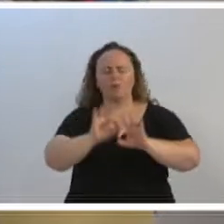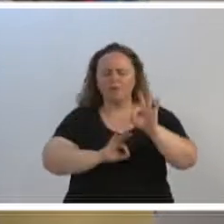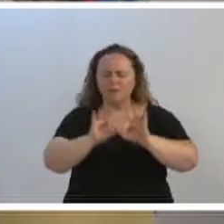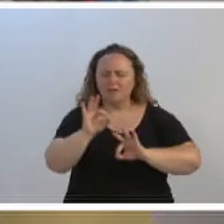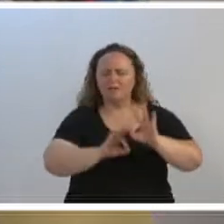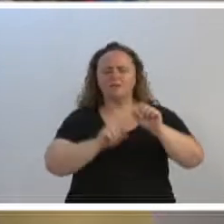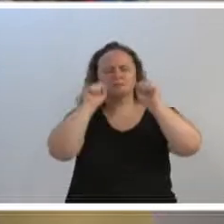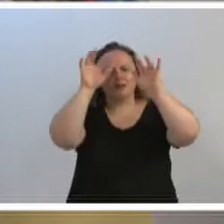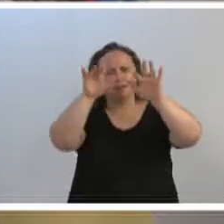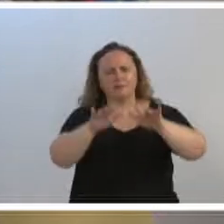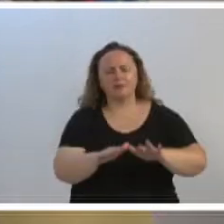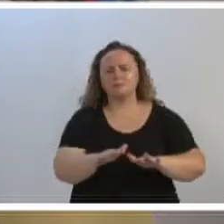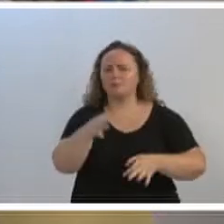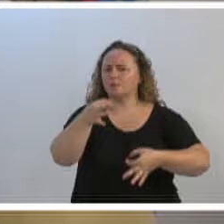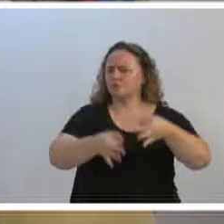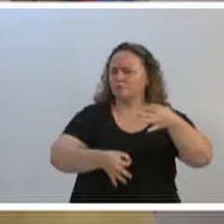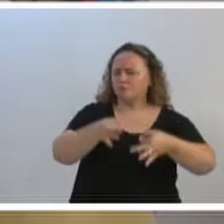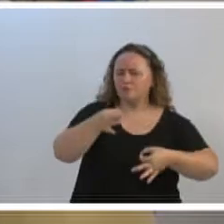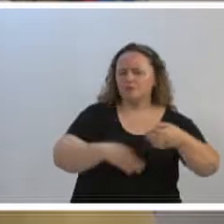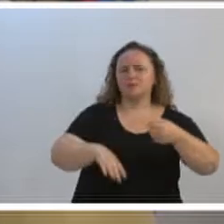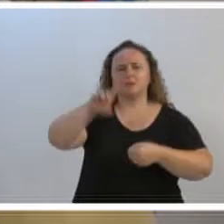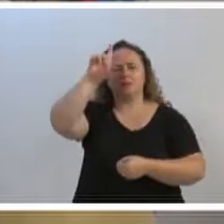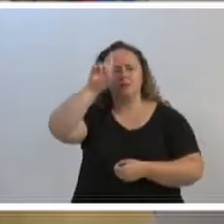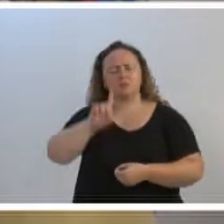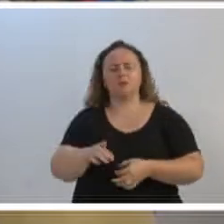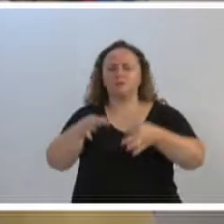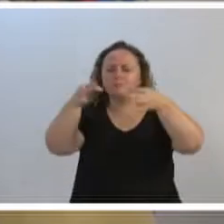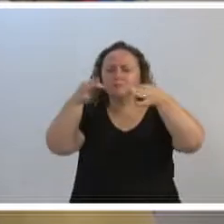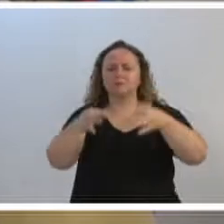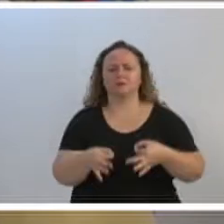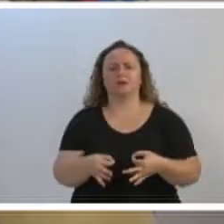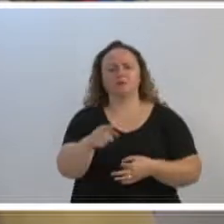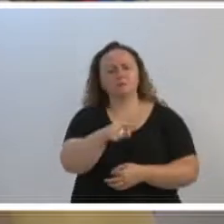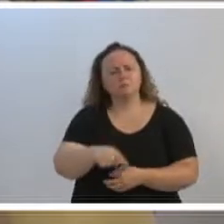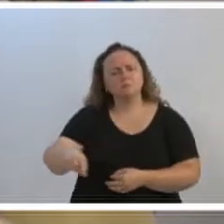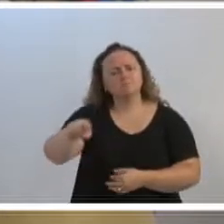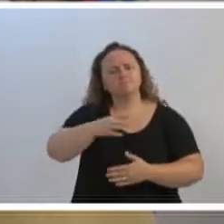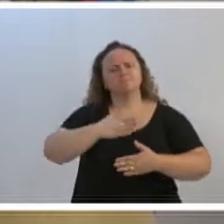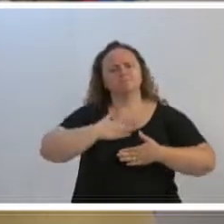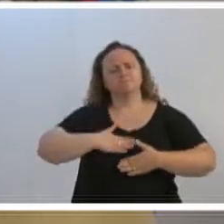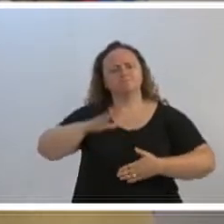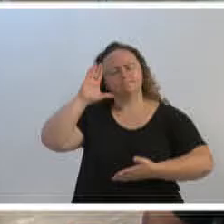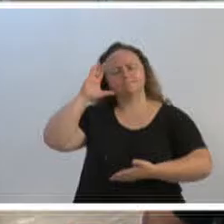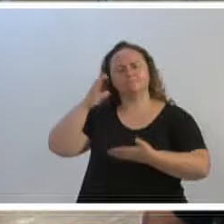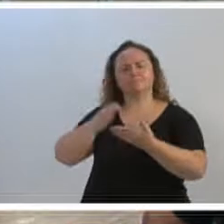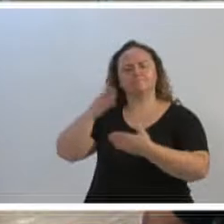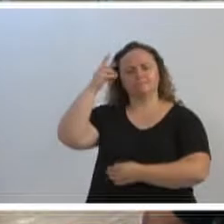teu direito como o sol ao meio-dia. Descansa no Senhor.